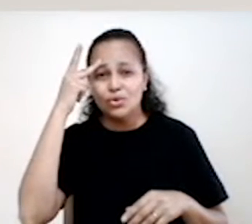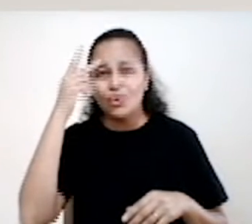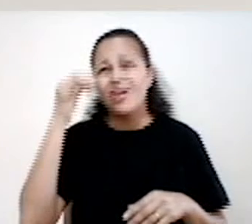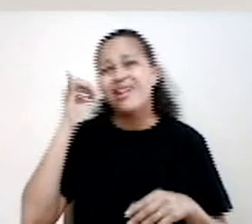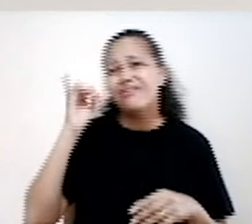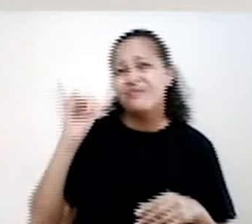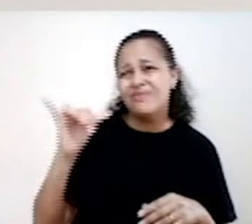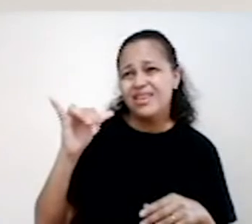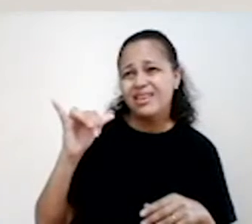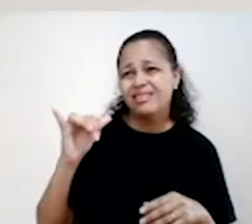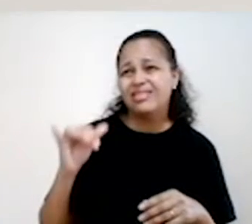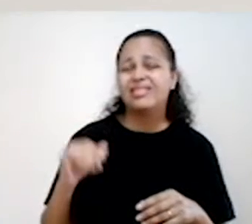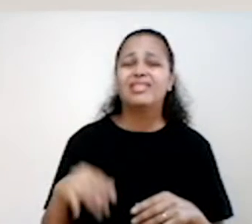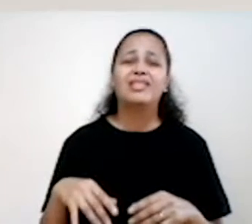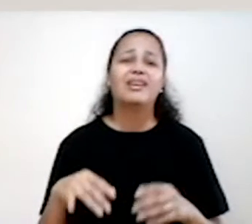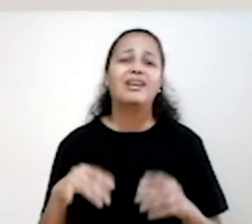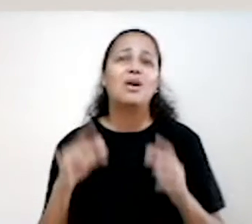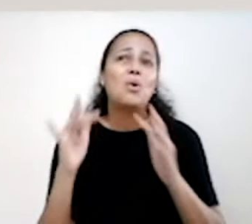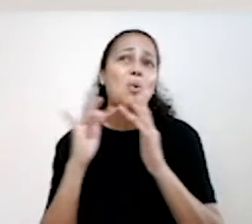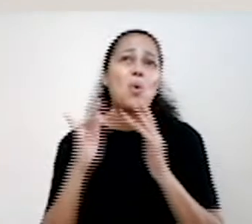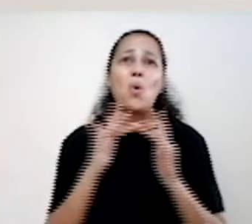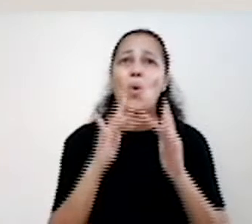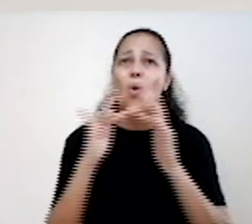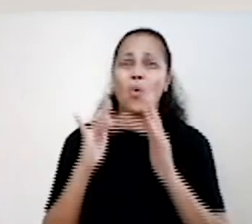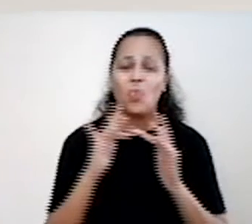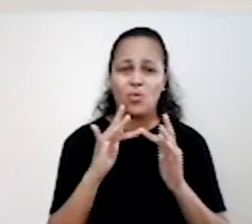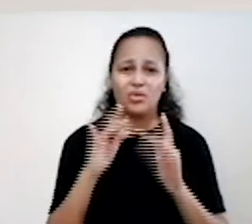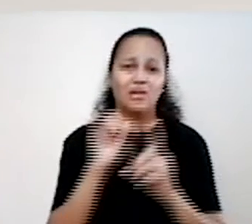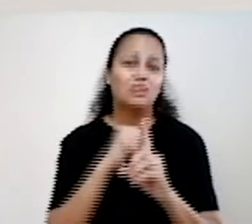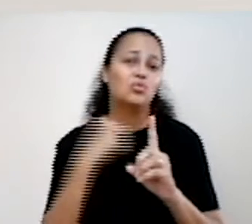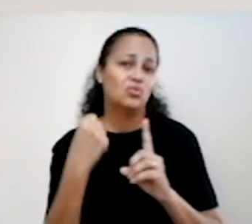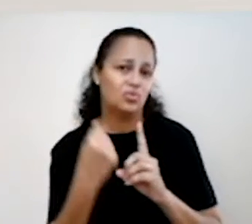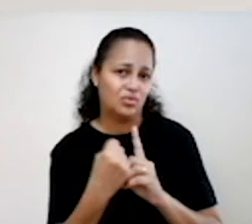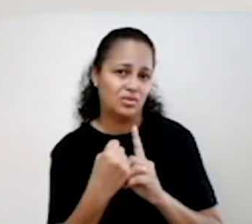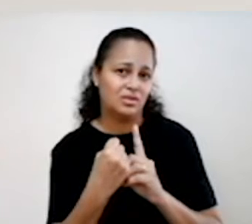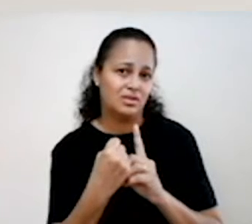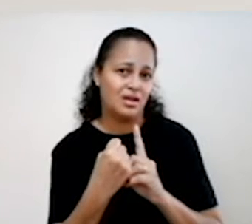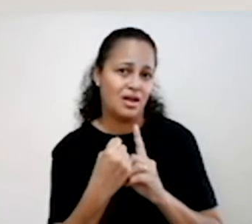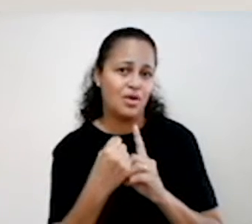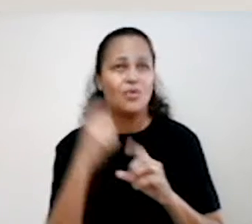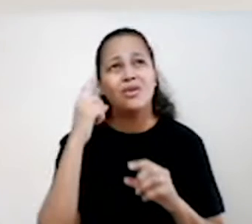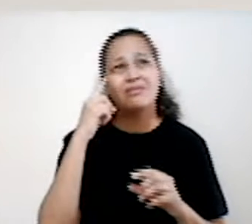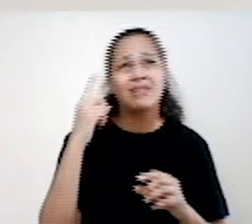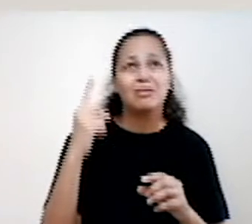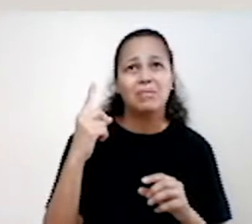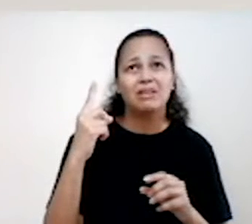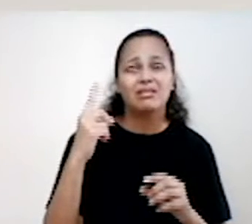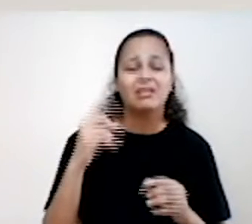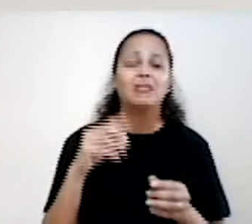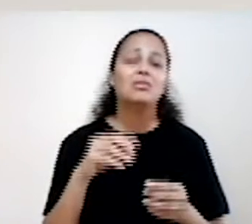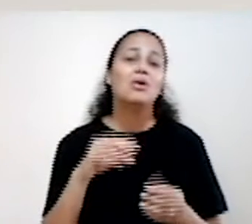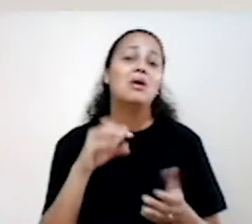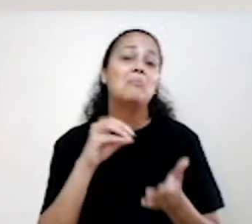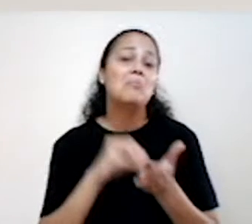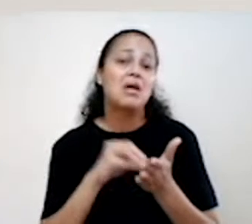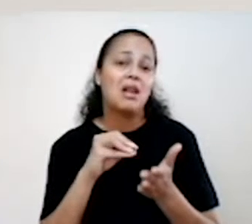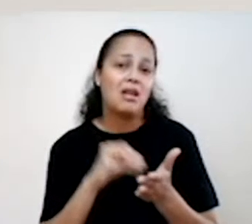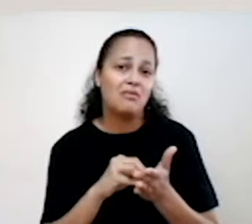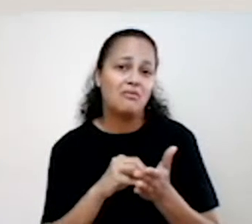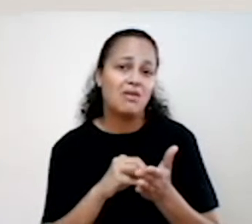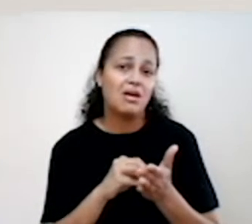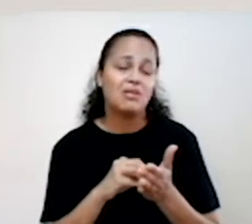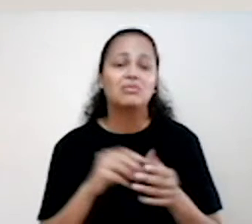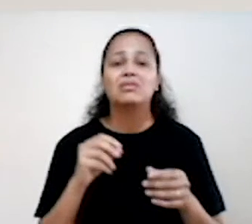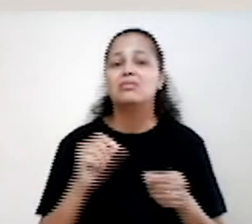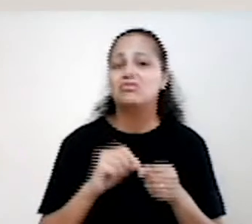ter contato social, preferindo manter-se recluso perante os seus próprios pensamentos, seja pela falta de disposição em